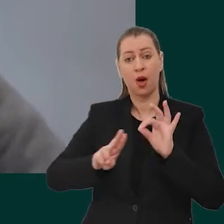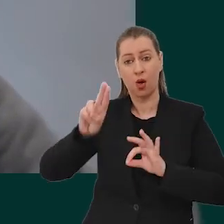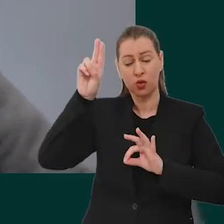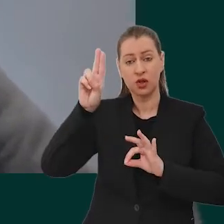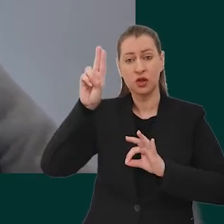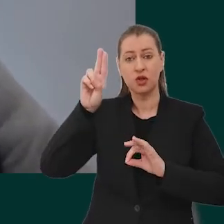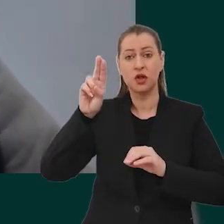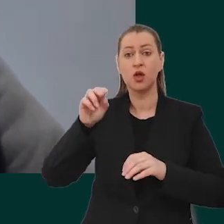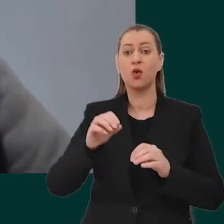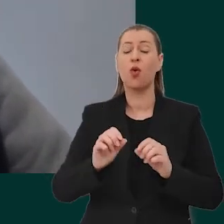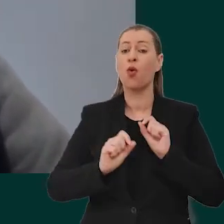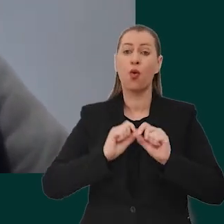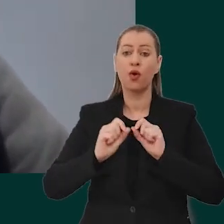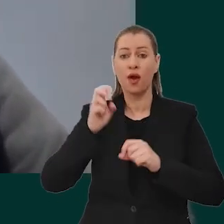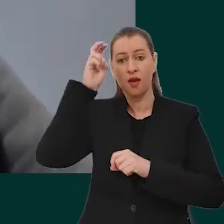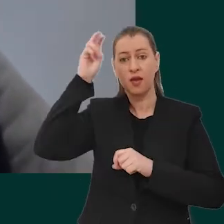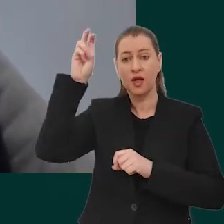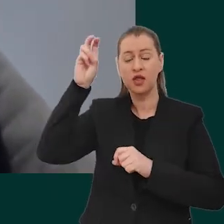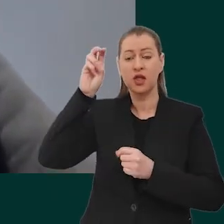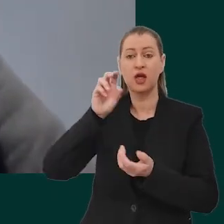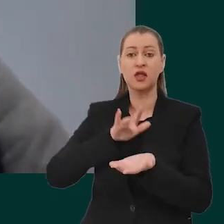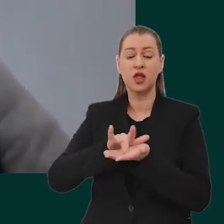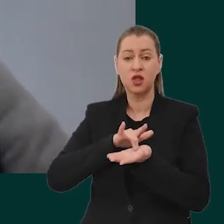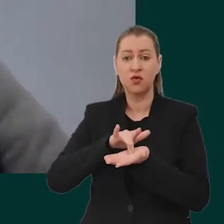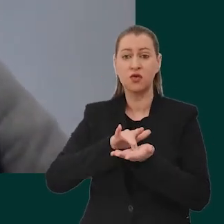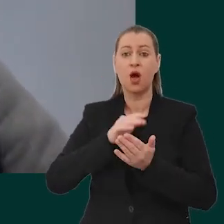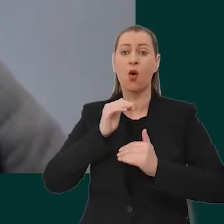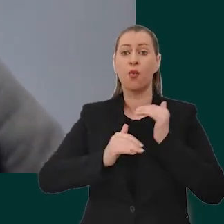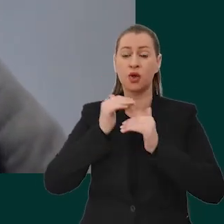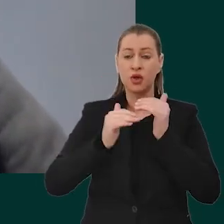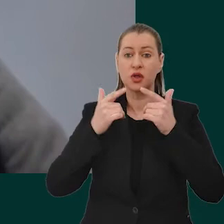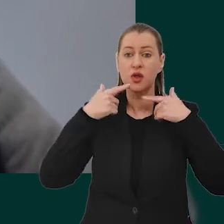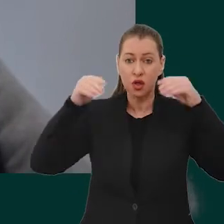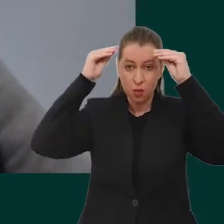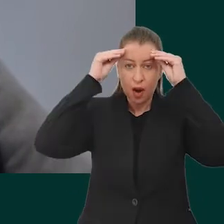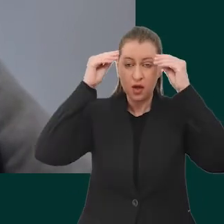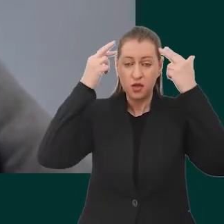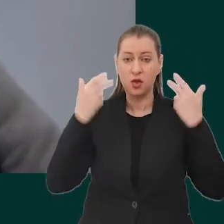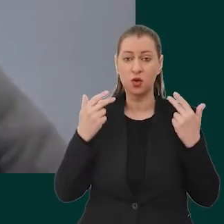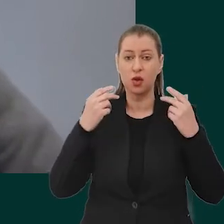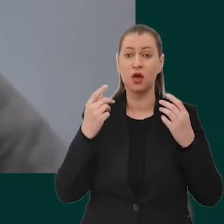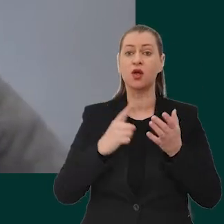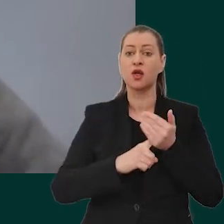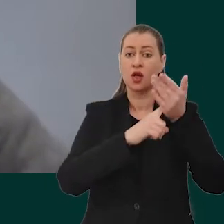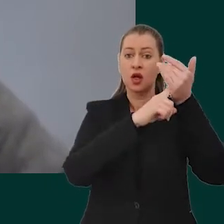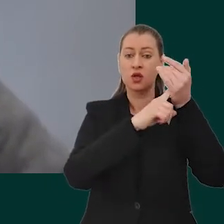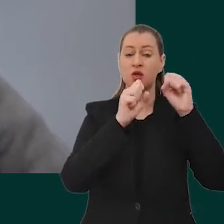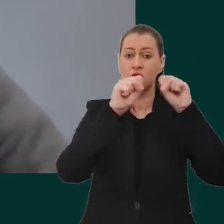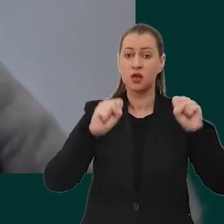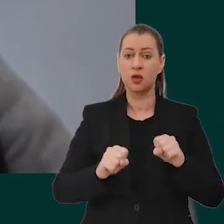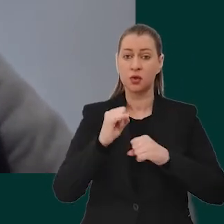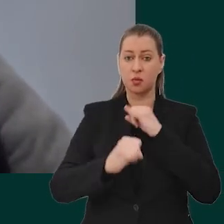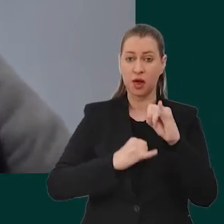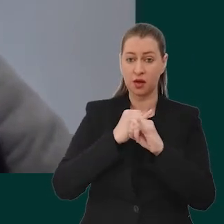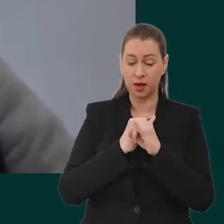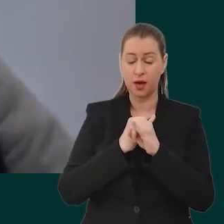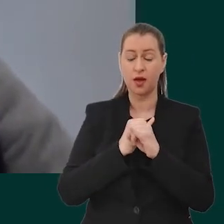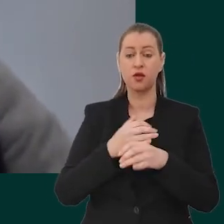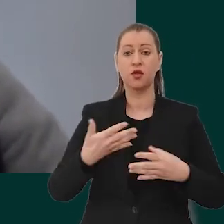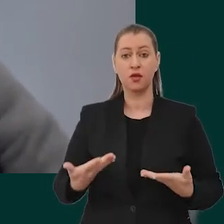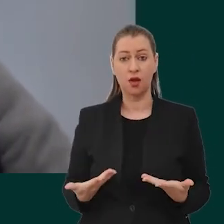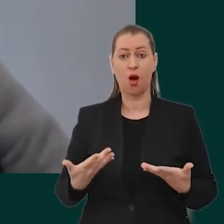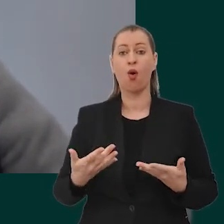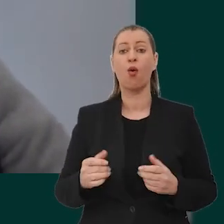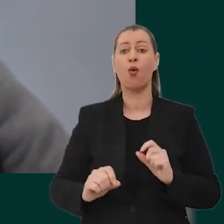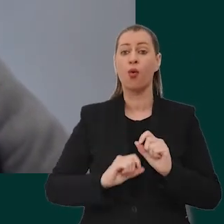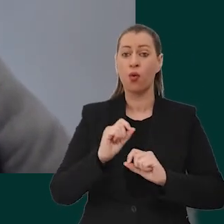de inteligência artificial e processamento de linguagem natural e tecnologia em sistemas para a internet,